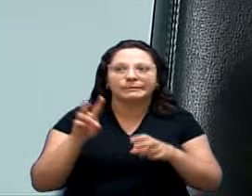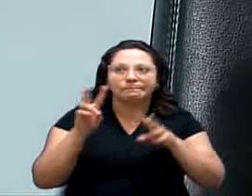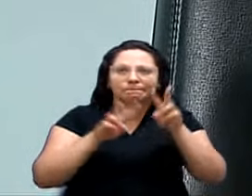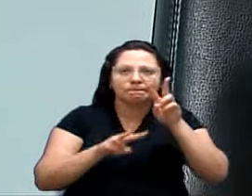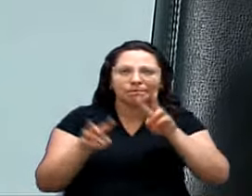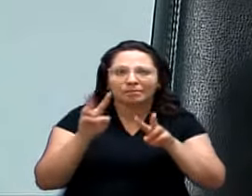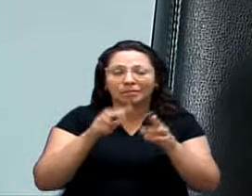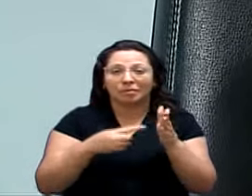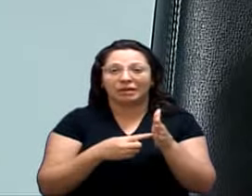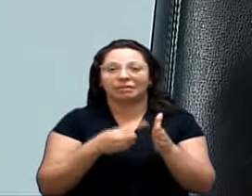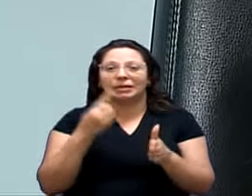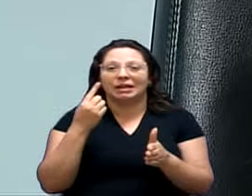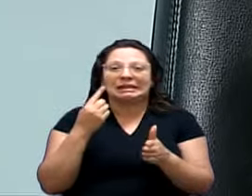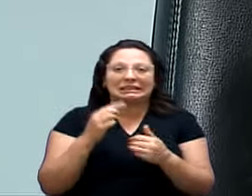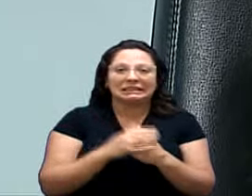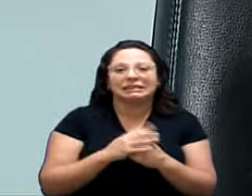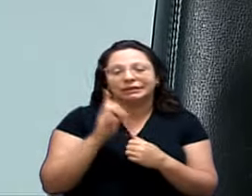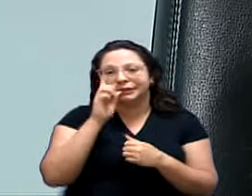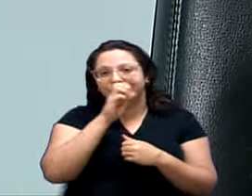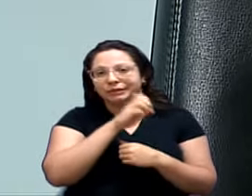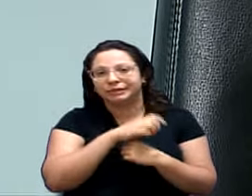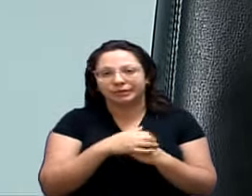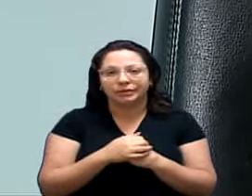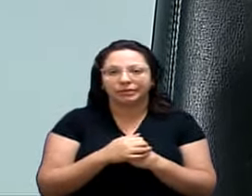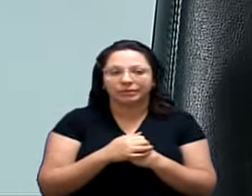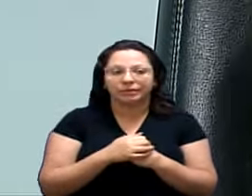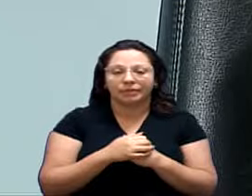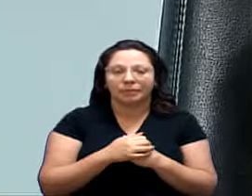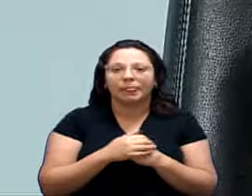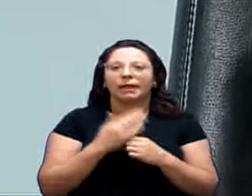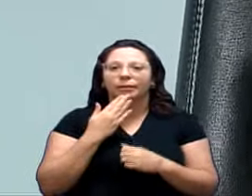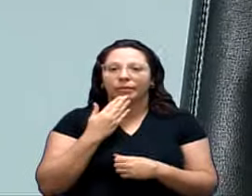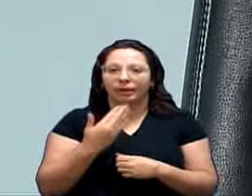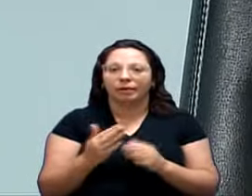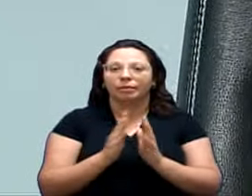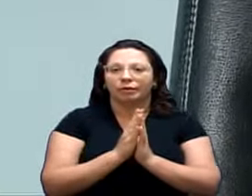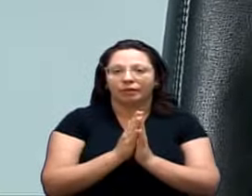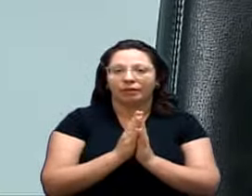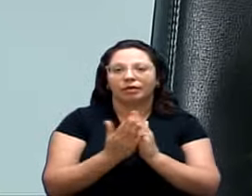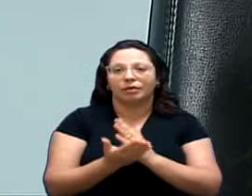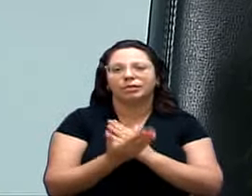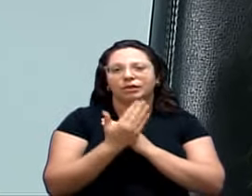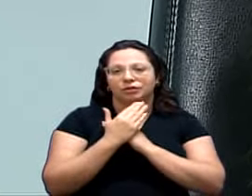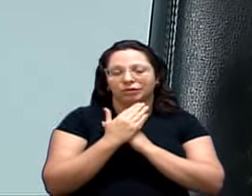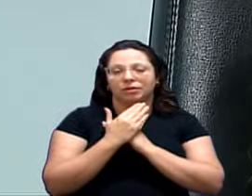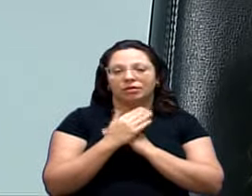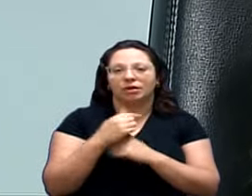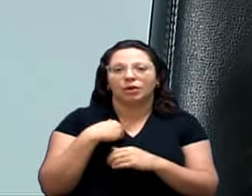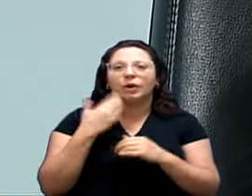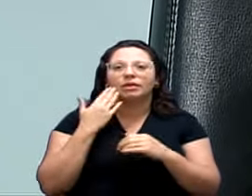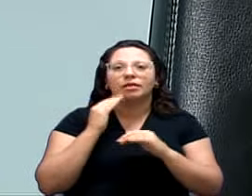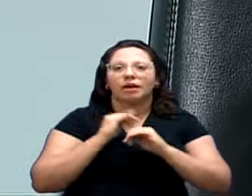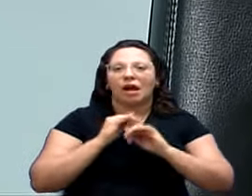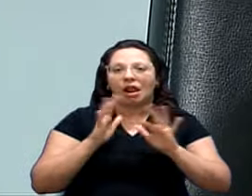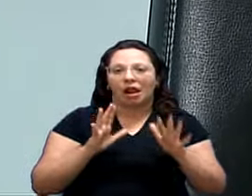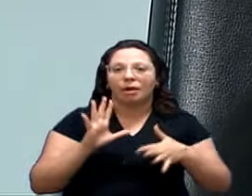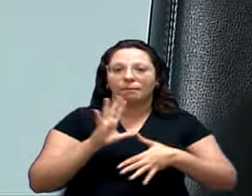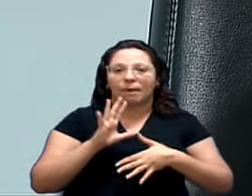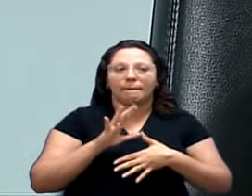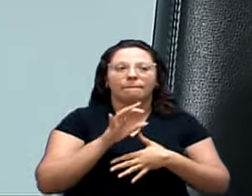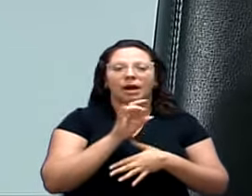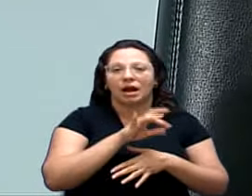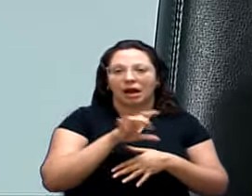tendo contato pela primeira vez é mais complicado então acho que isso ajudaria muito é no entendimento todo do do